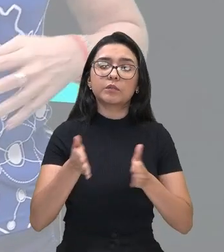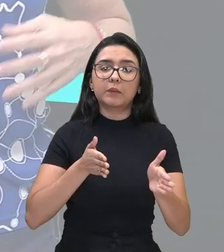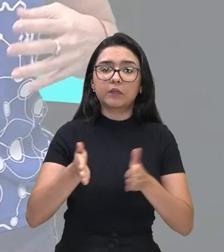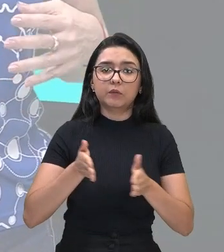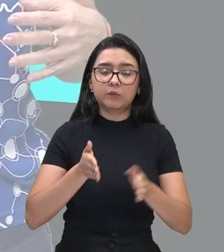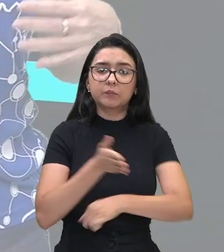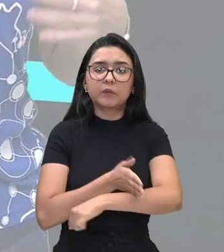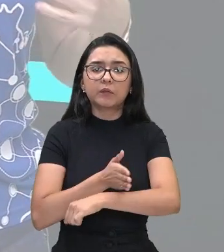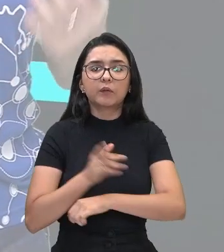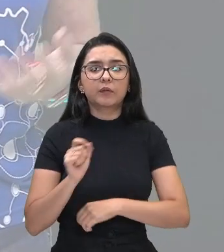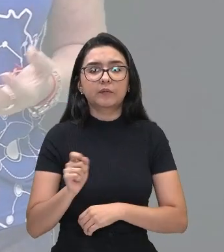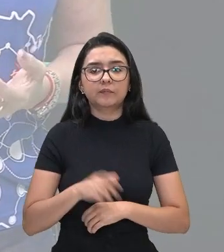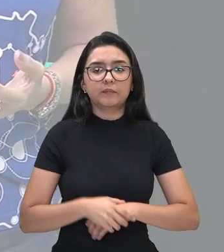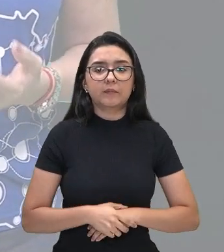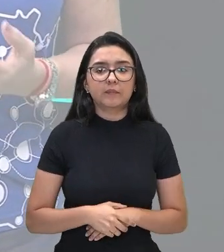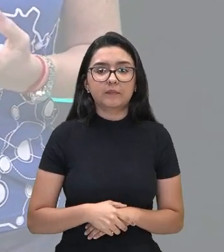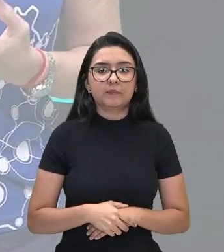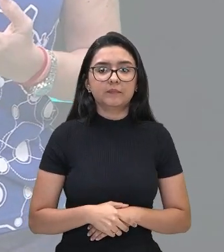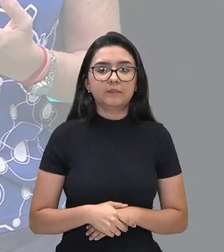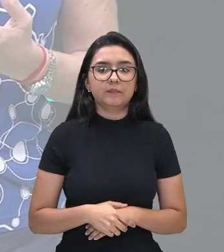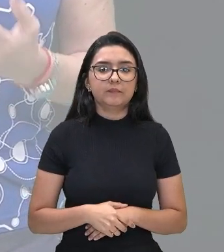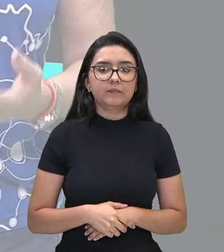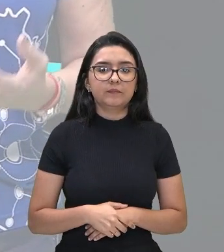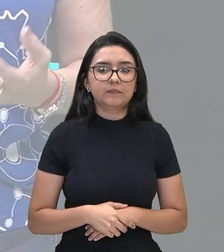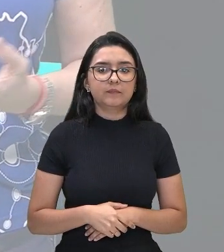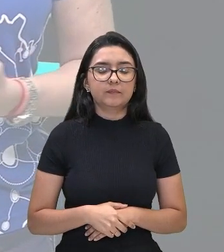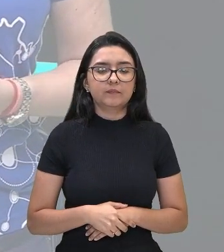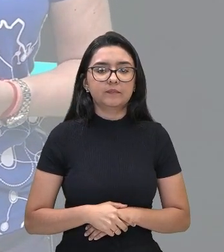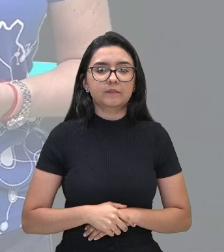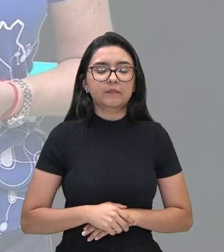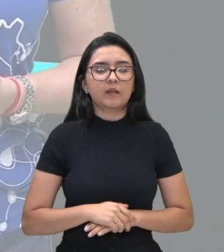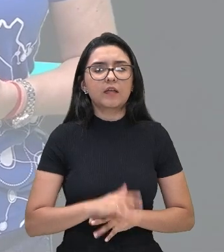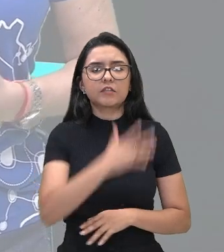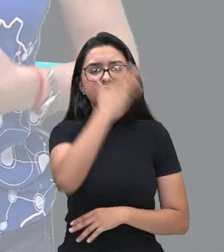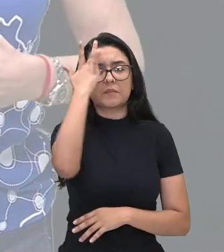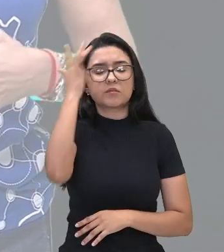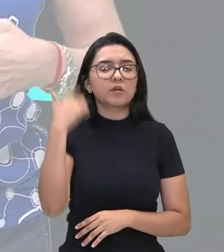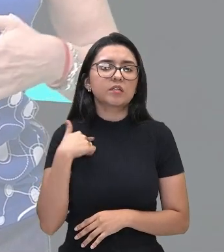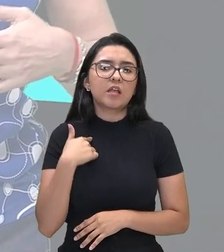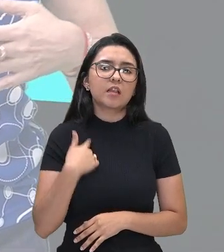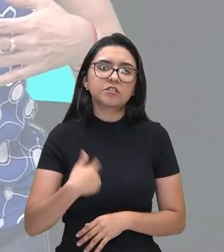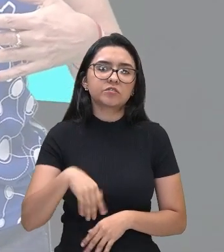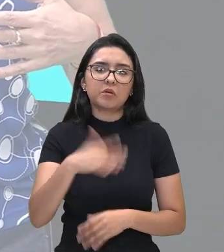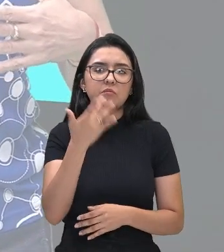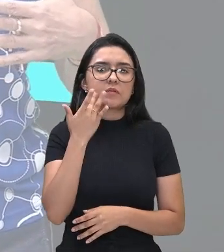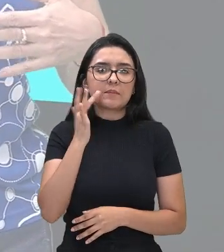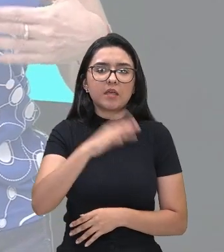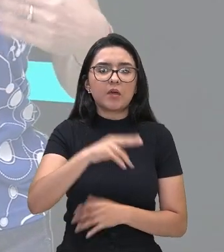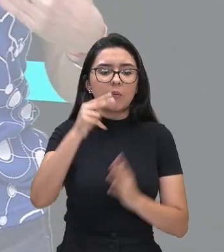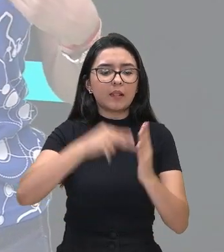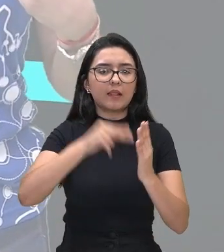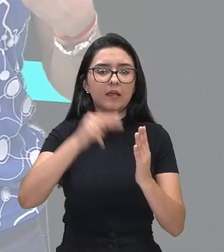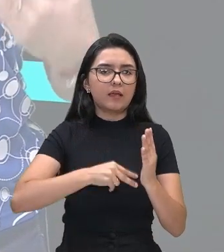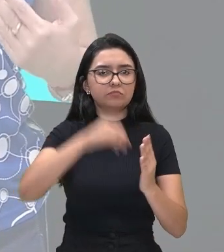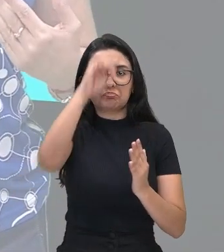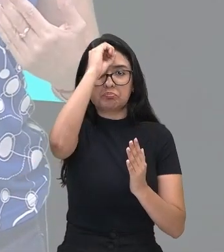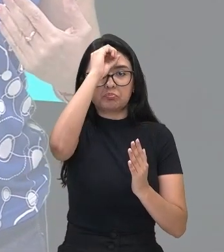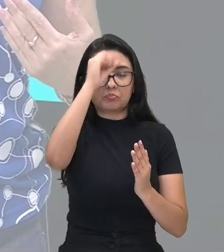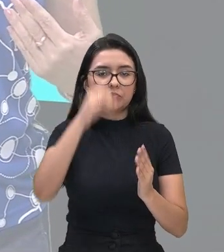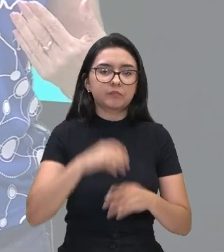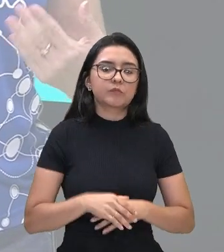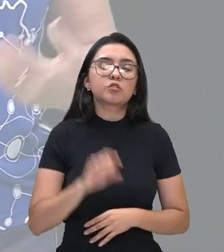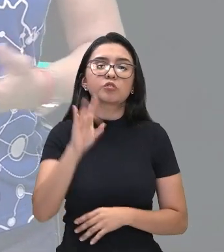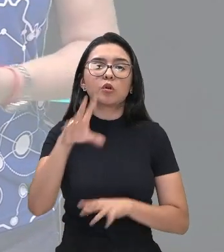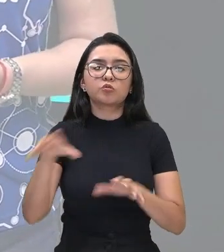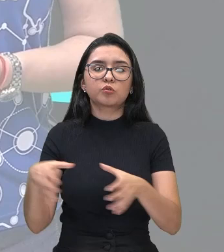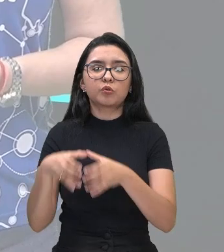aqui, a maioria das pessoas não sabiam ler, apenas as pessoas, por exemplo, o